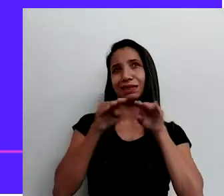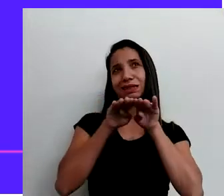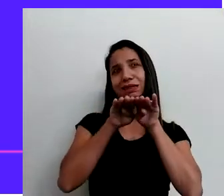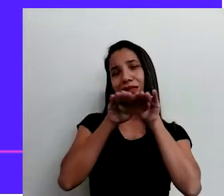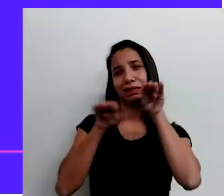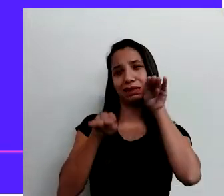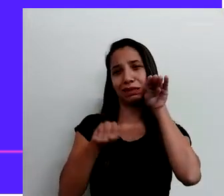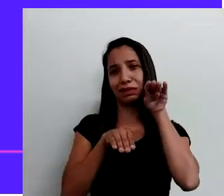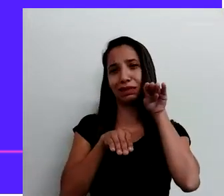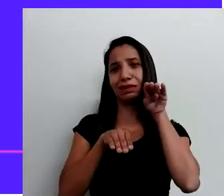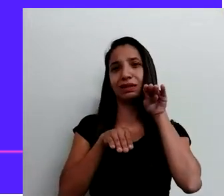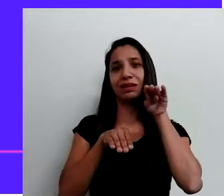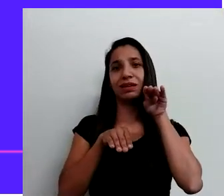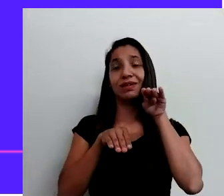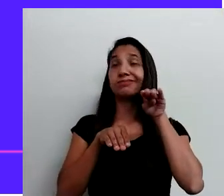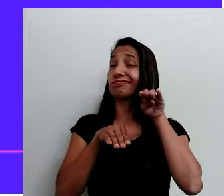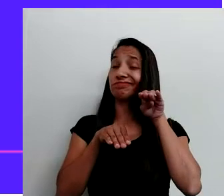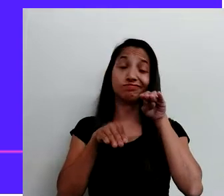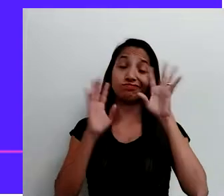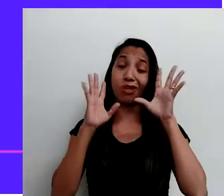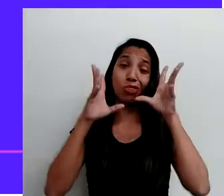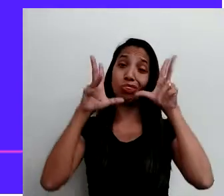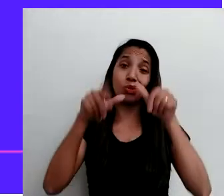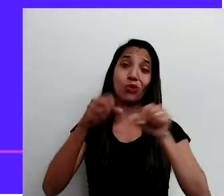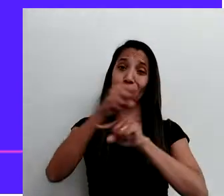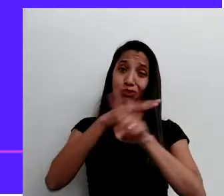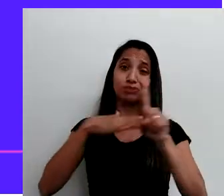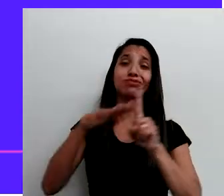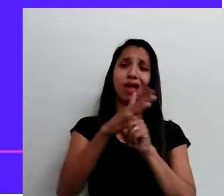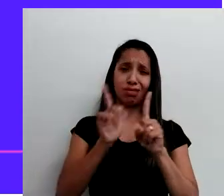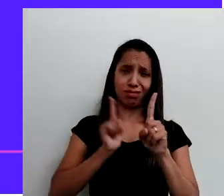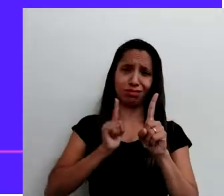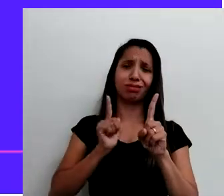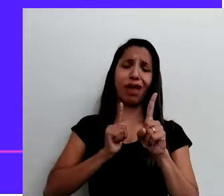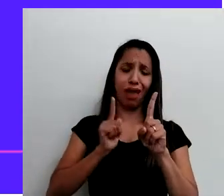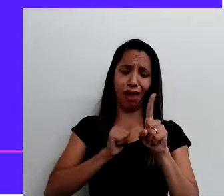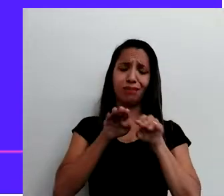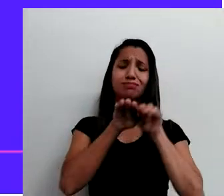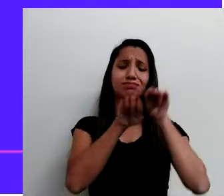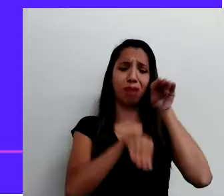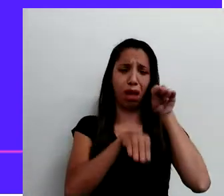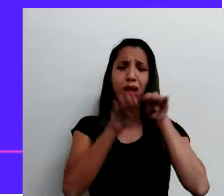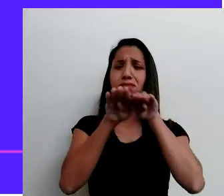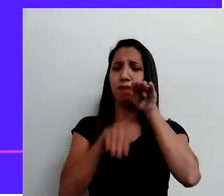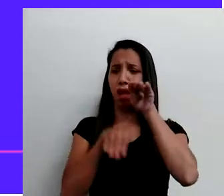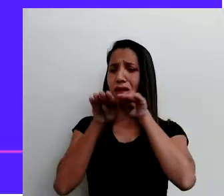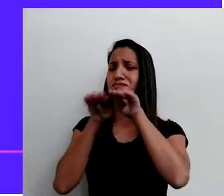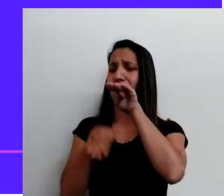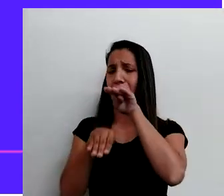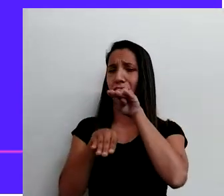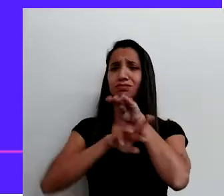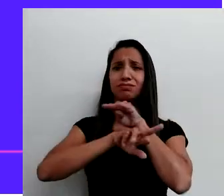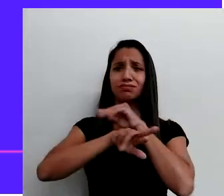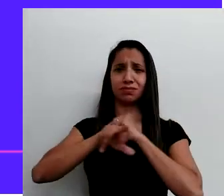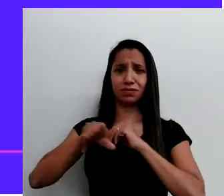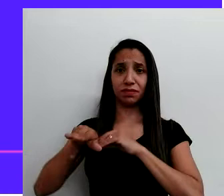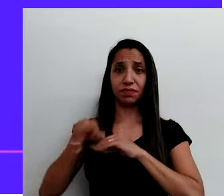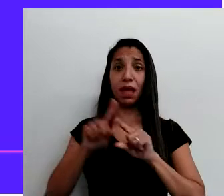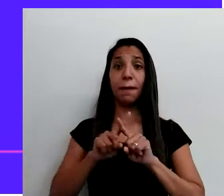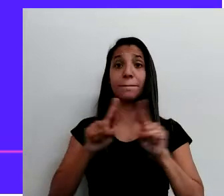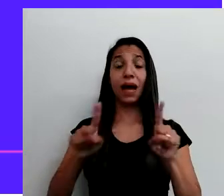de desigualdade toda a sociedade sempre vai ter, mas sociedades muito desiguais são, para mim, desigualdade é